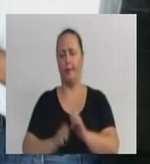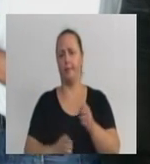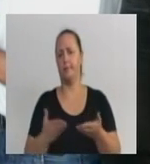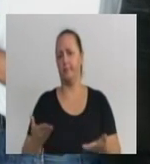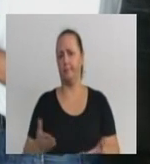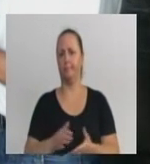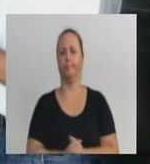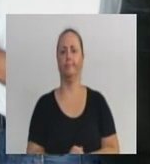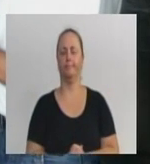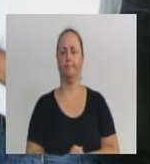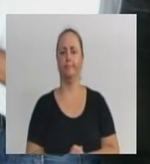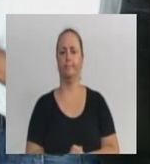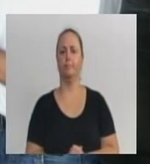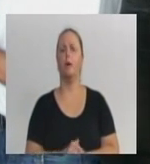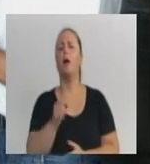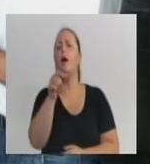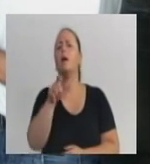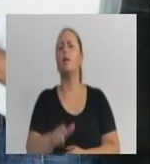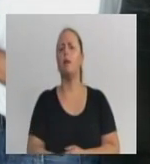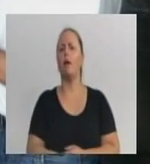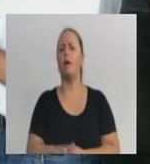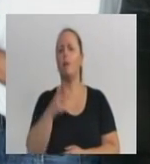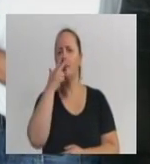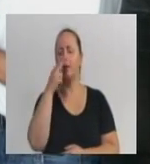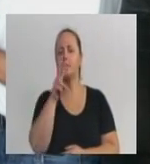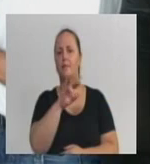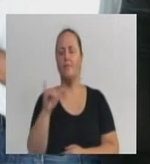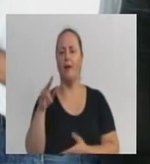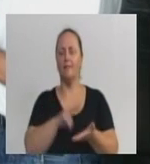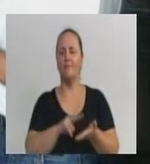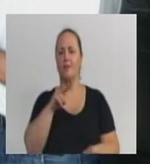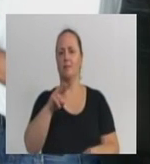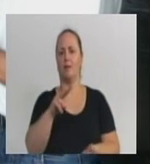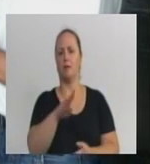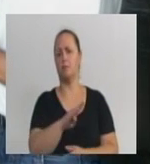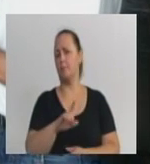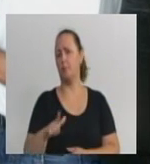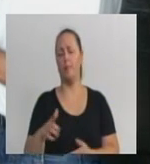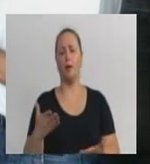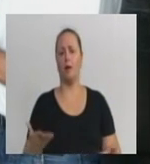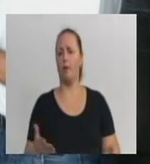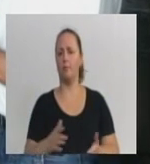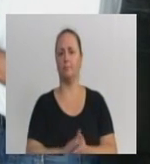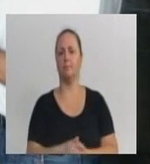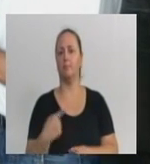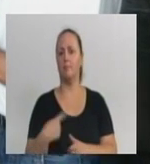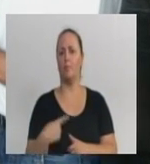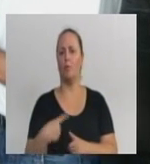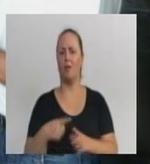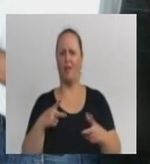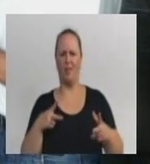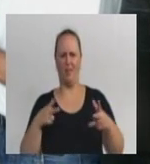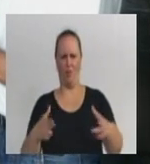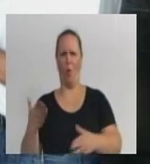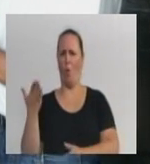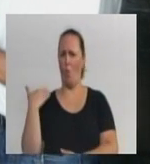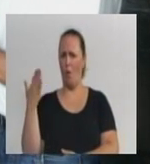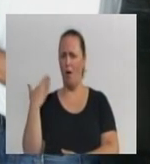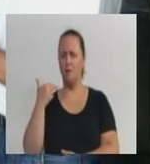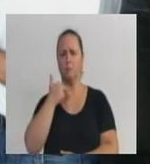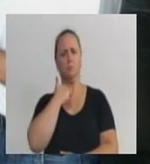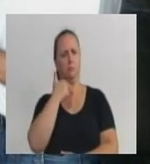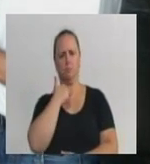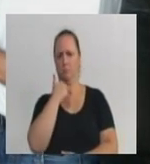e quem vai ganhar é a nossa cidade de Blumenau. Que como estava antes, não tem como deixar. Não tinha como deixar. Então, a